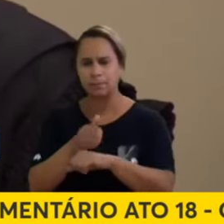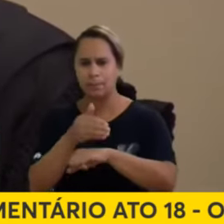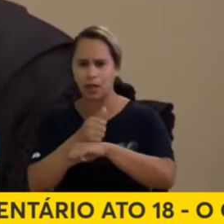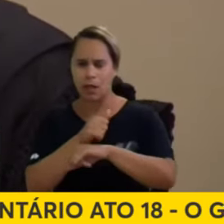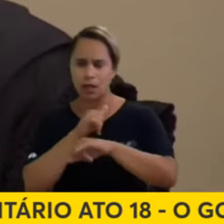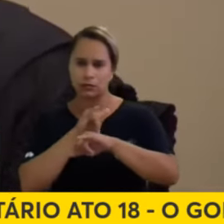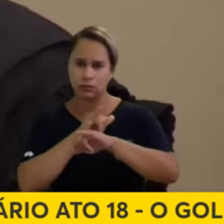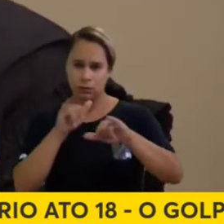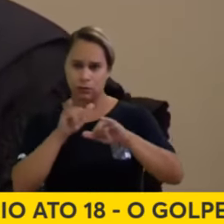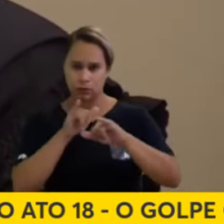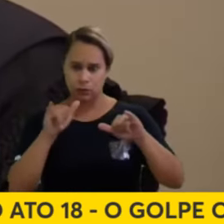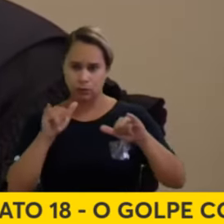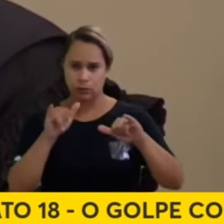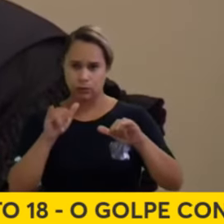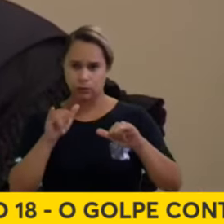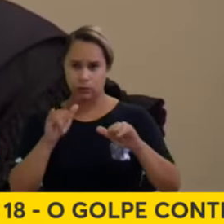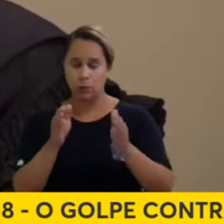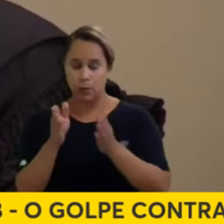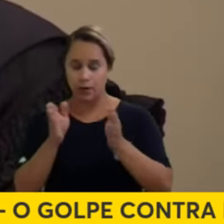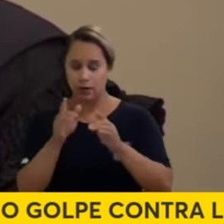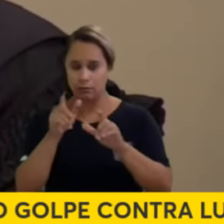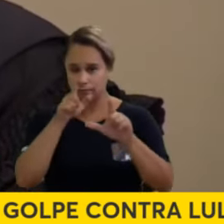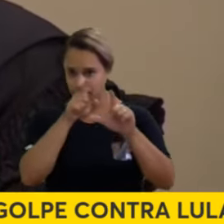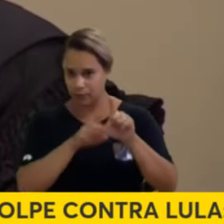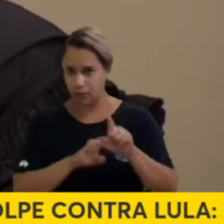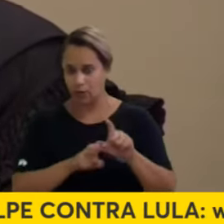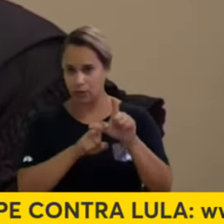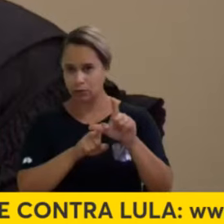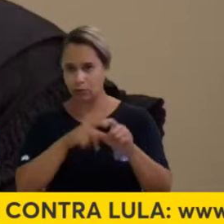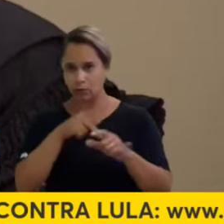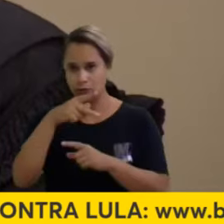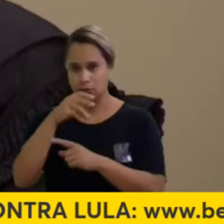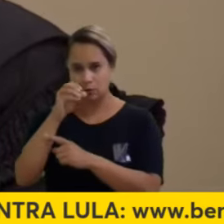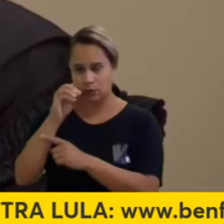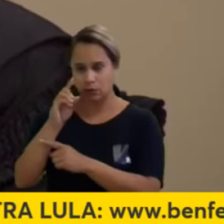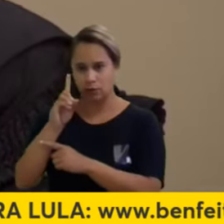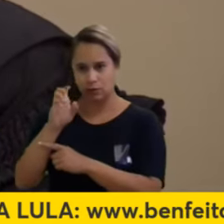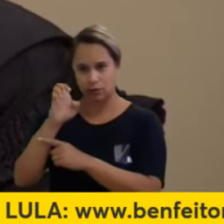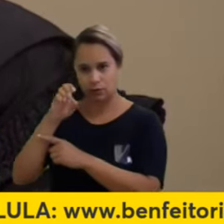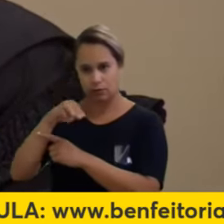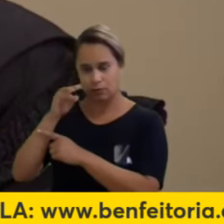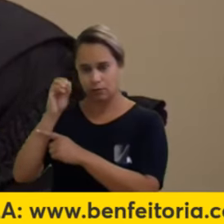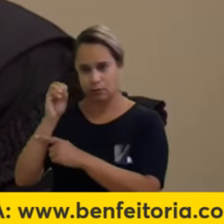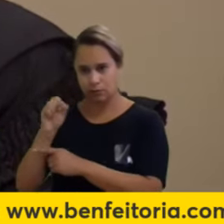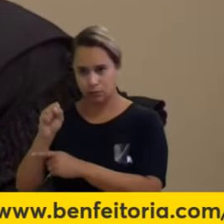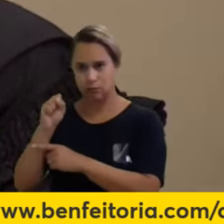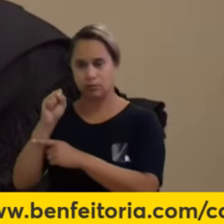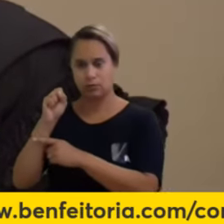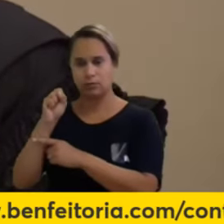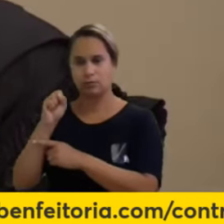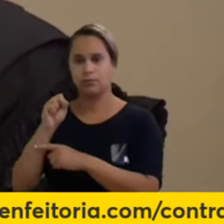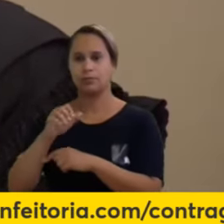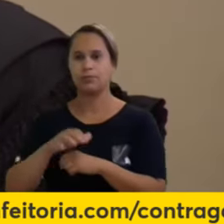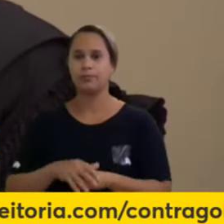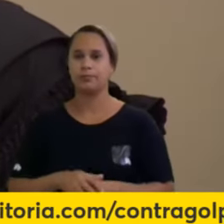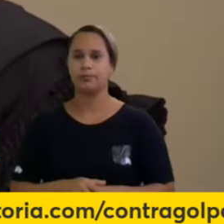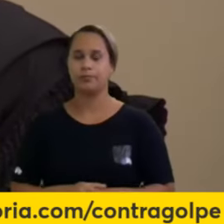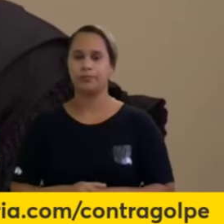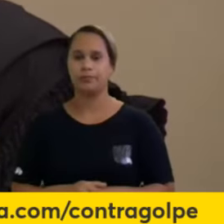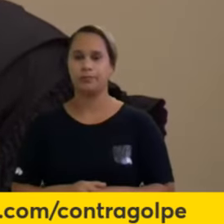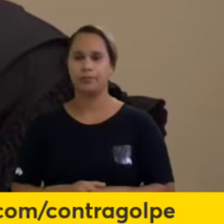do podemos aqui eu vou ler que fica do podemos fica vou